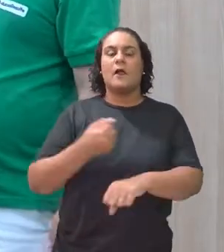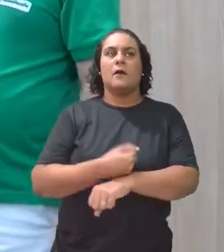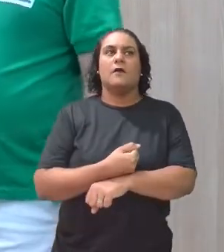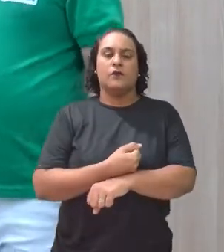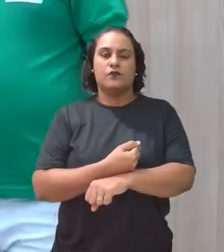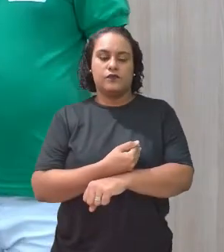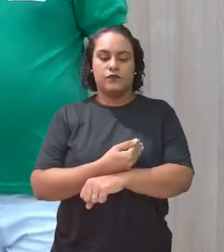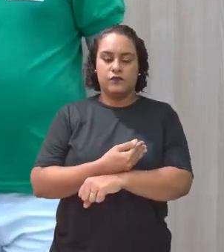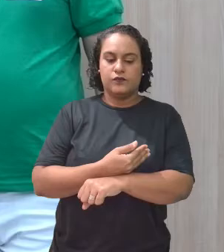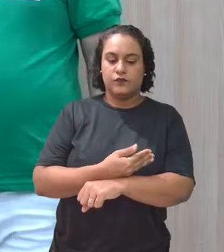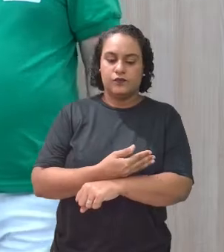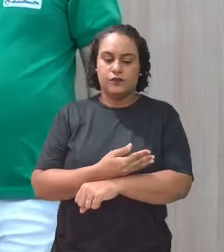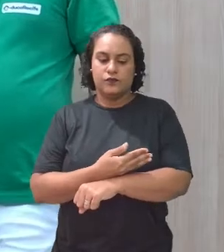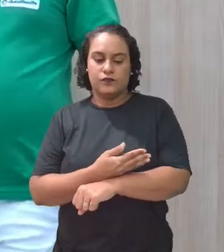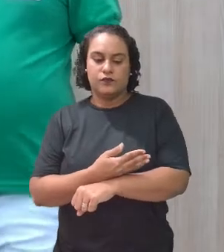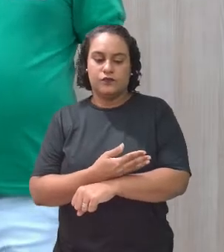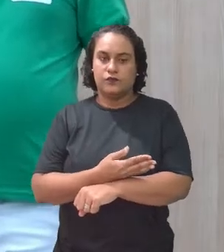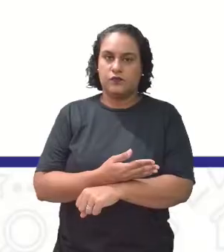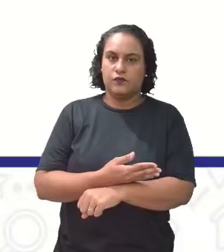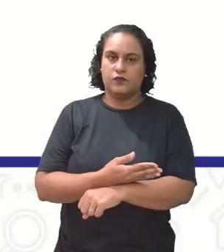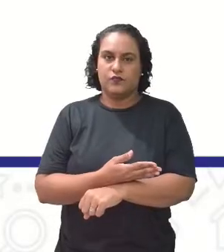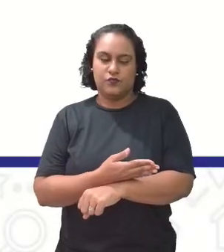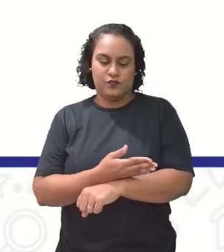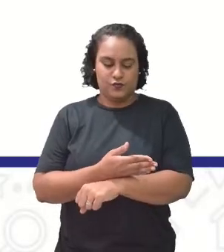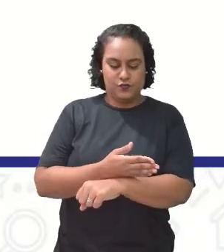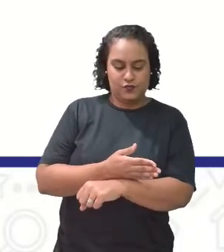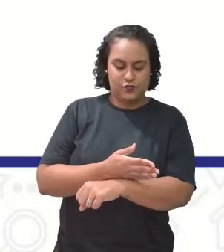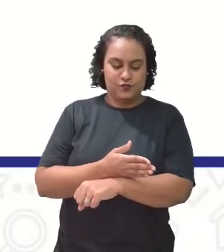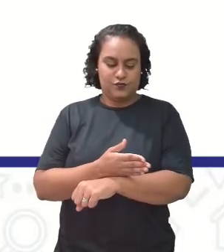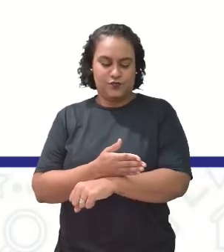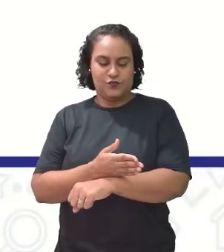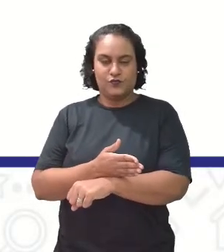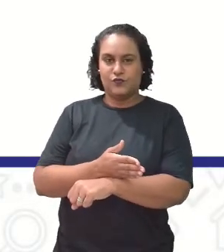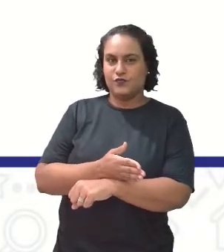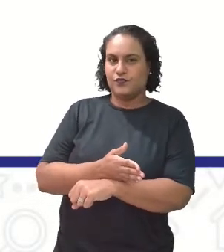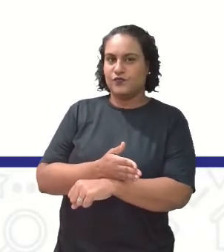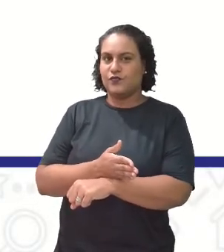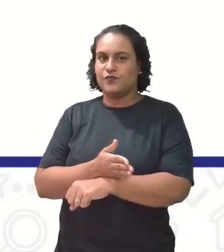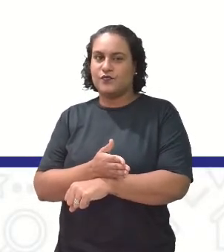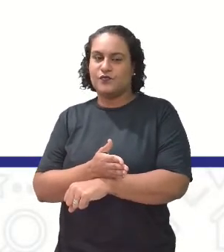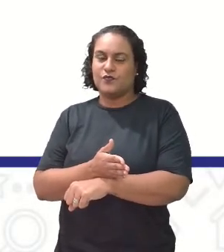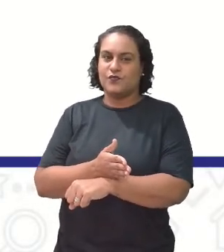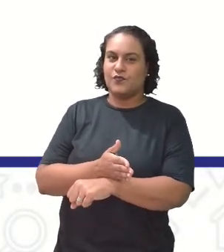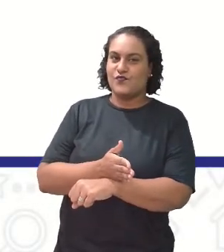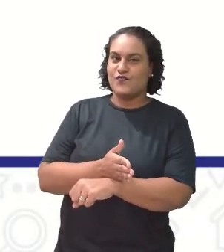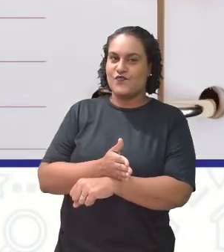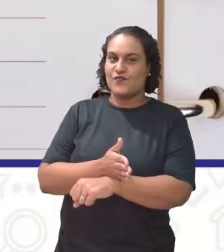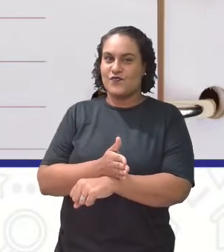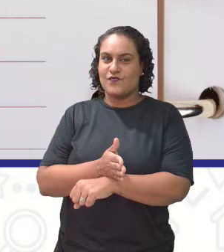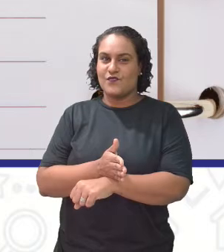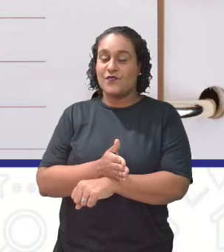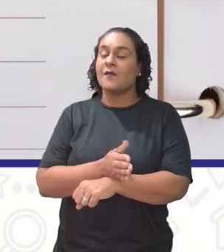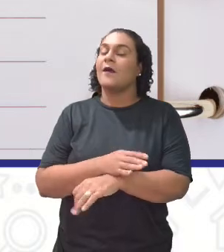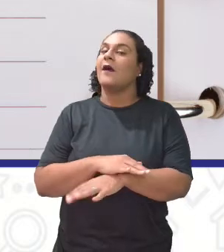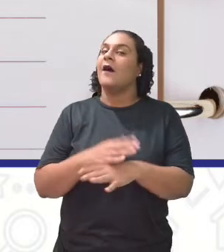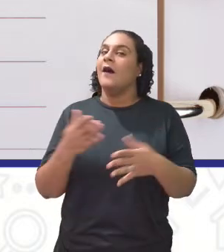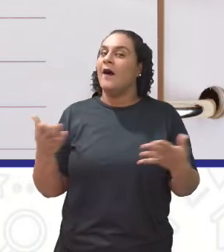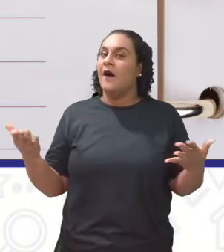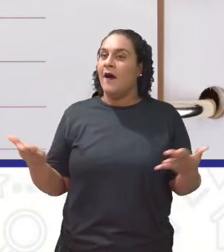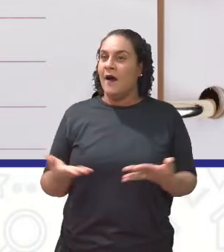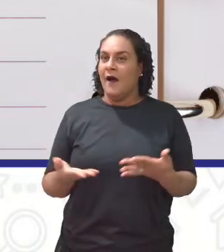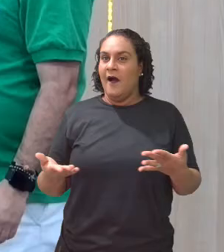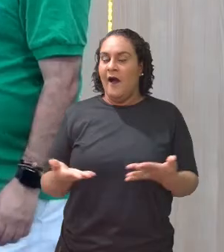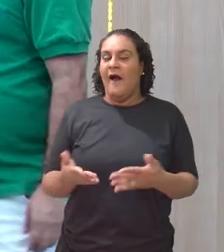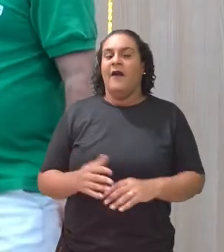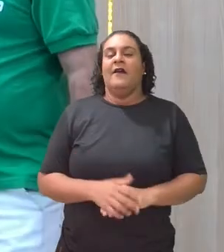um tempinho aí para vocês. Roda o relógio, isso aí. Passou o relógio, pronto. A gente não